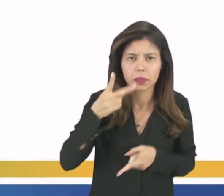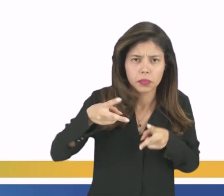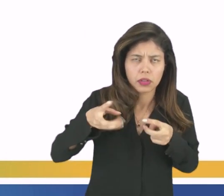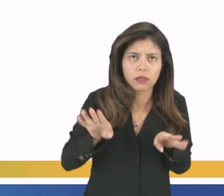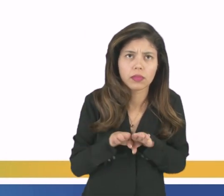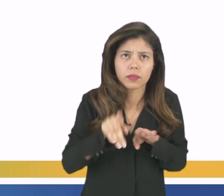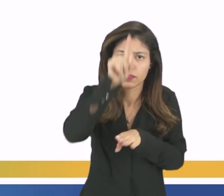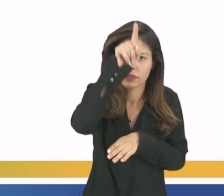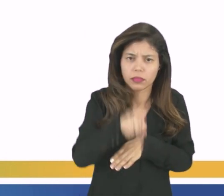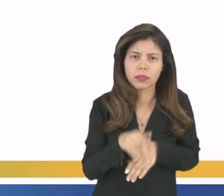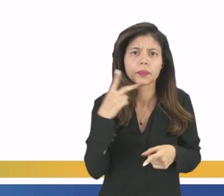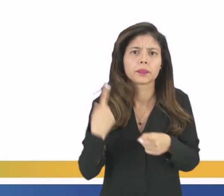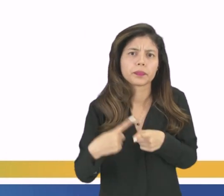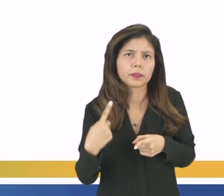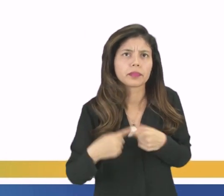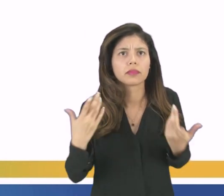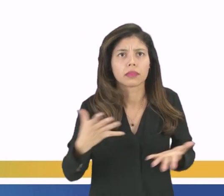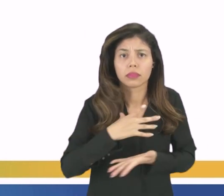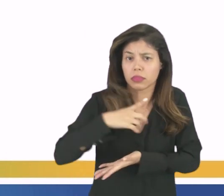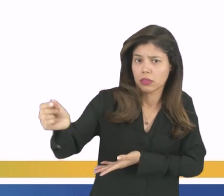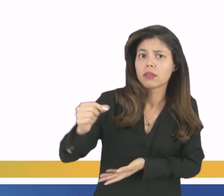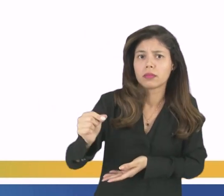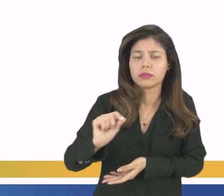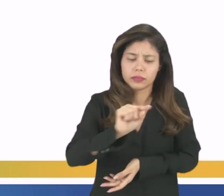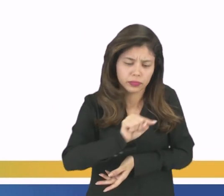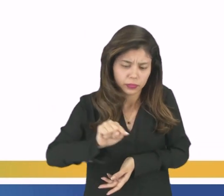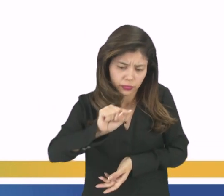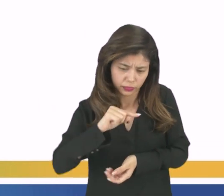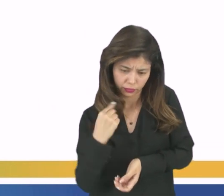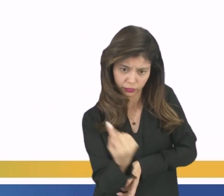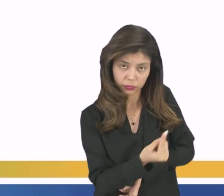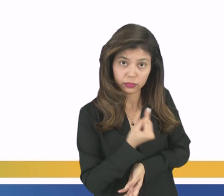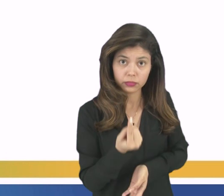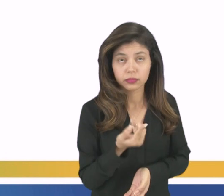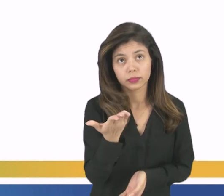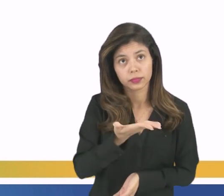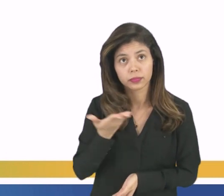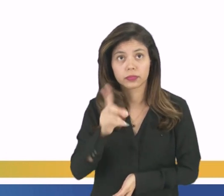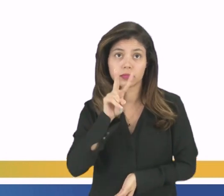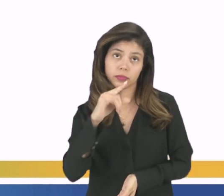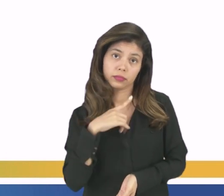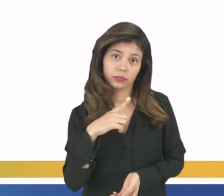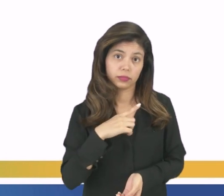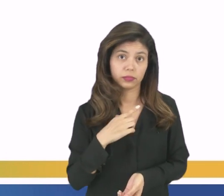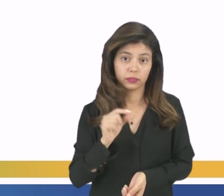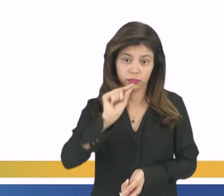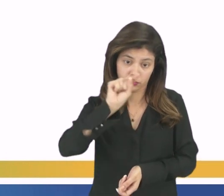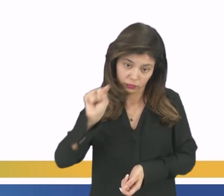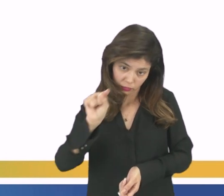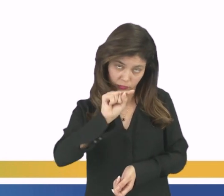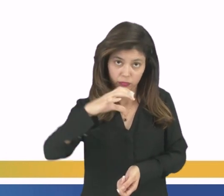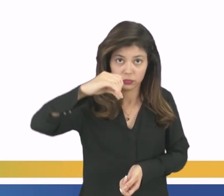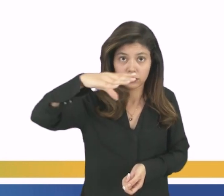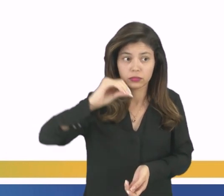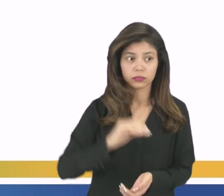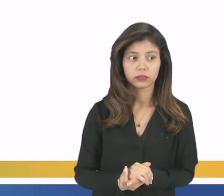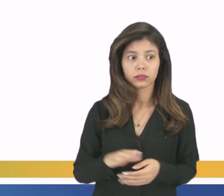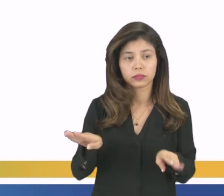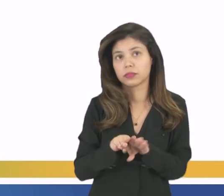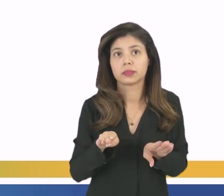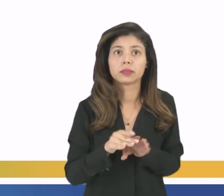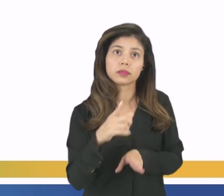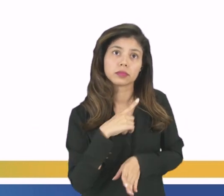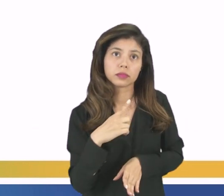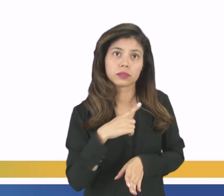o reto porque, saindo do vértice, tocando no centro da base, isso aqui vai formar um ângulo de 90 graus. E a